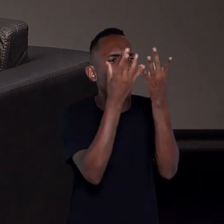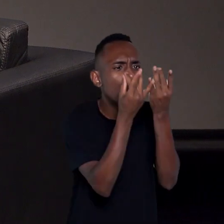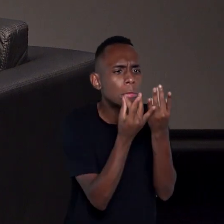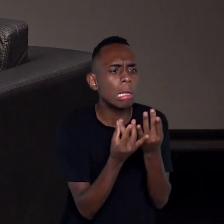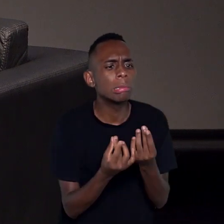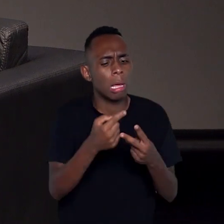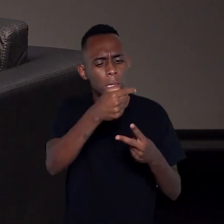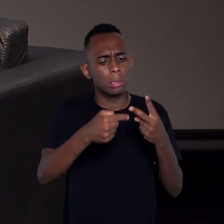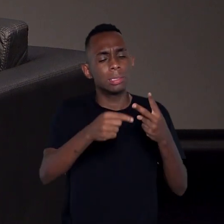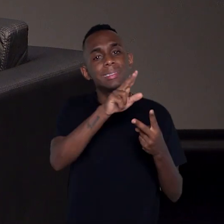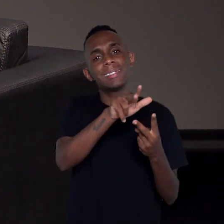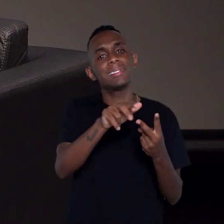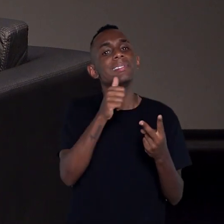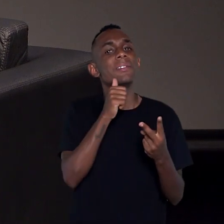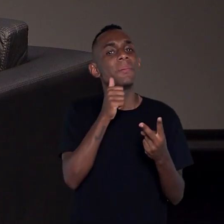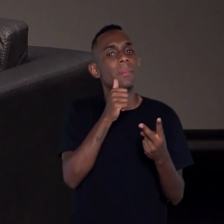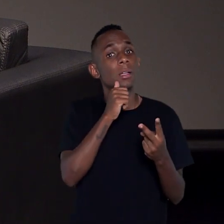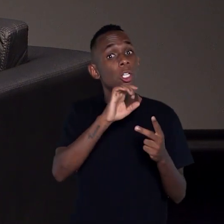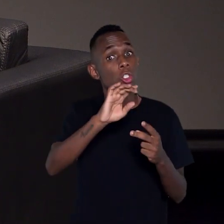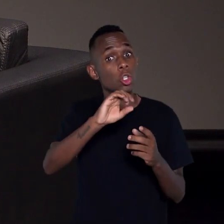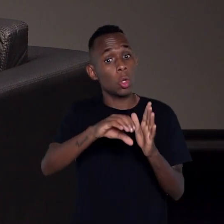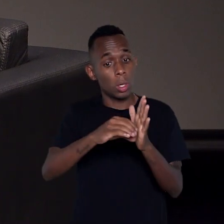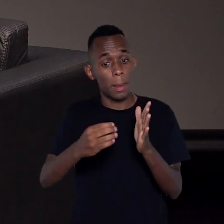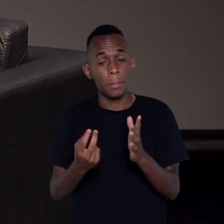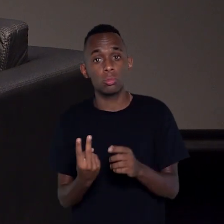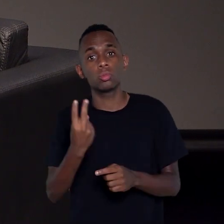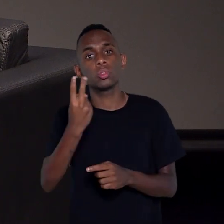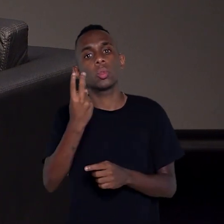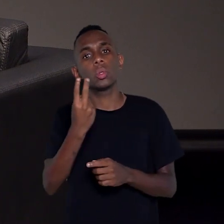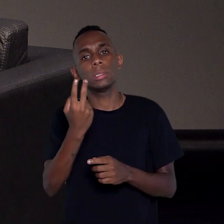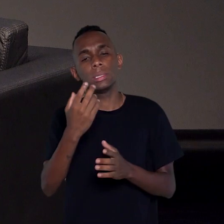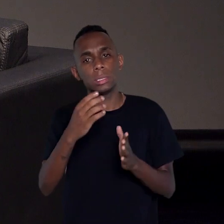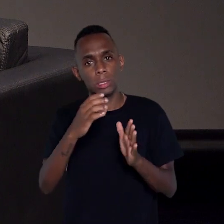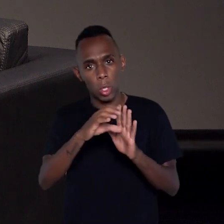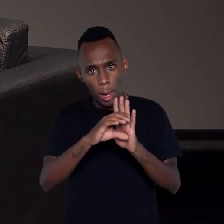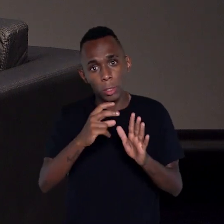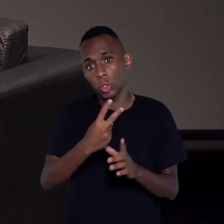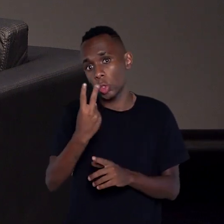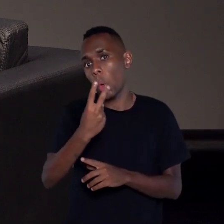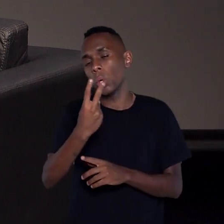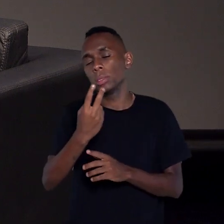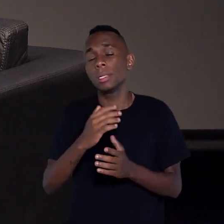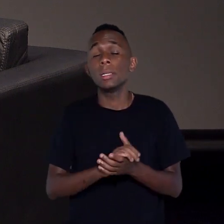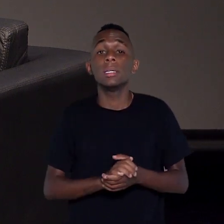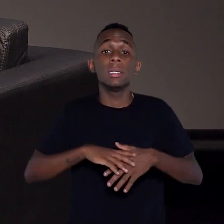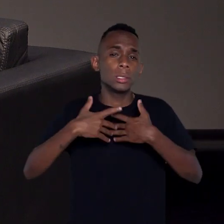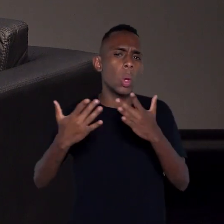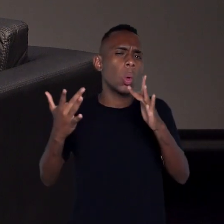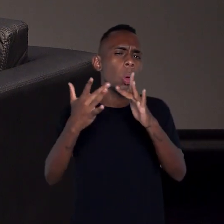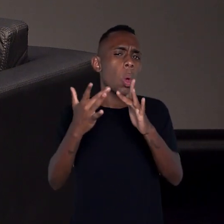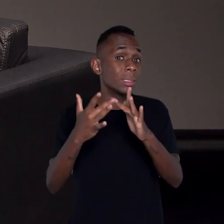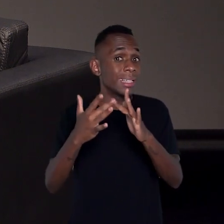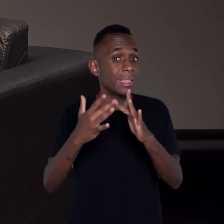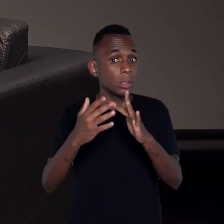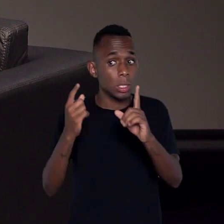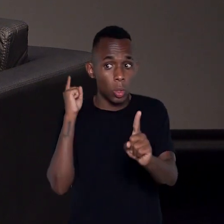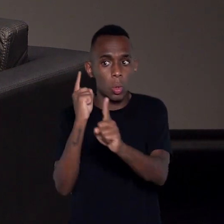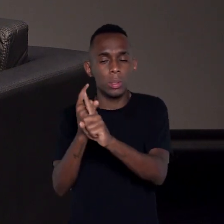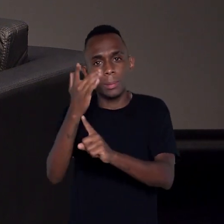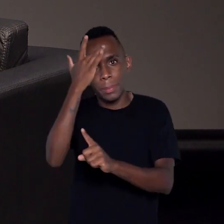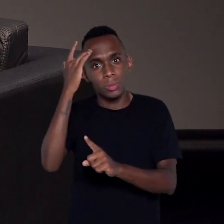são. Acho que só no 2º capítulo que isso aparece. E ela encontra pessoas brancas, né?